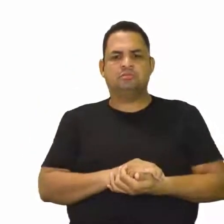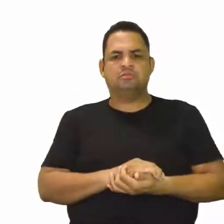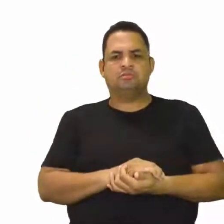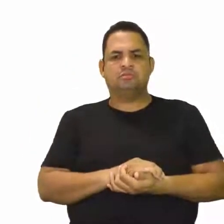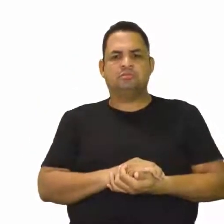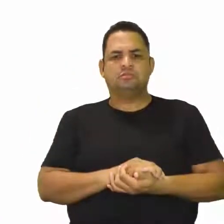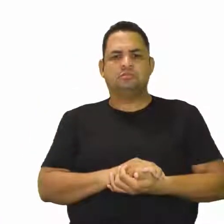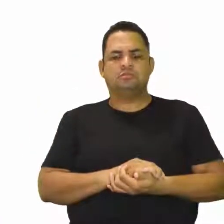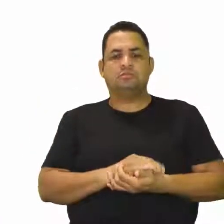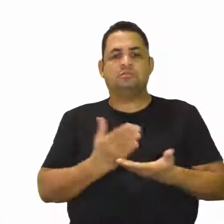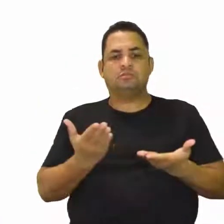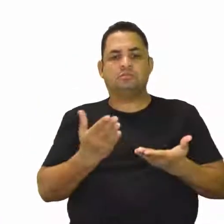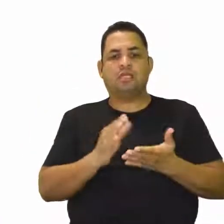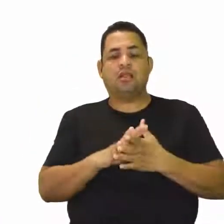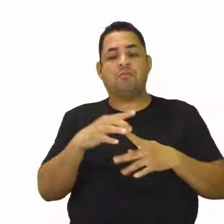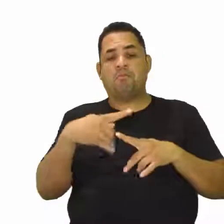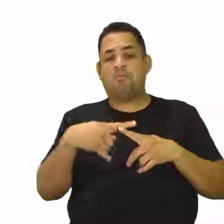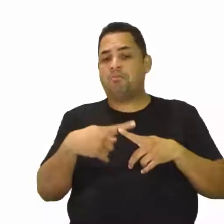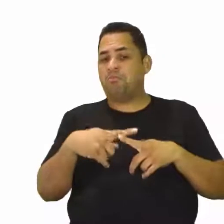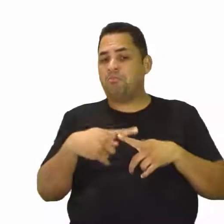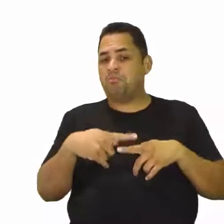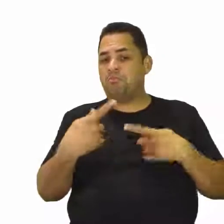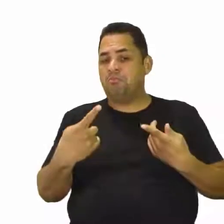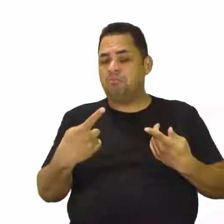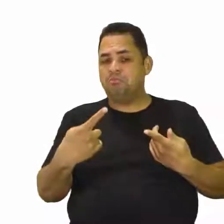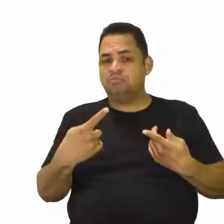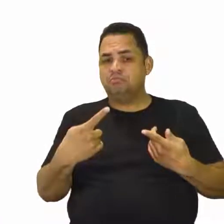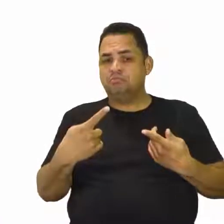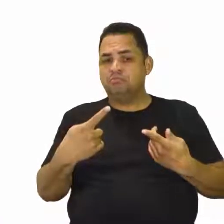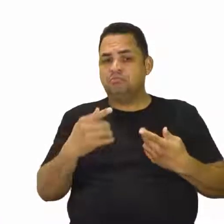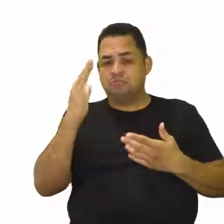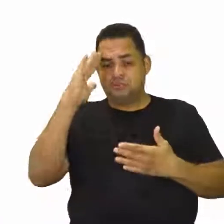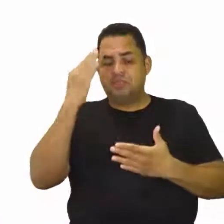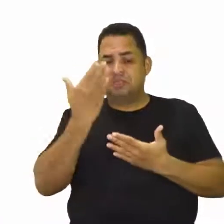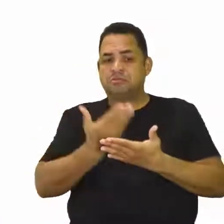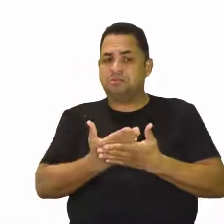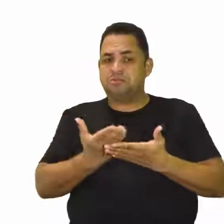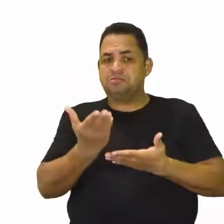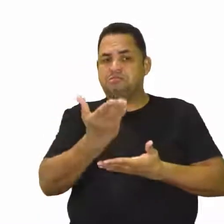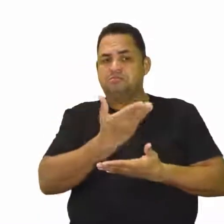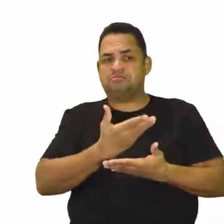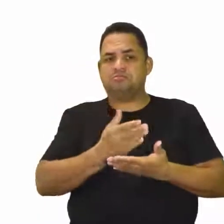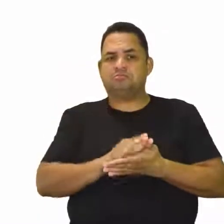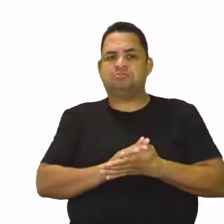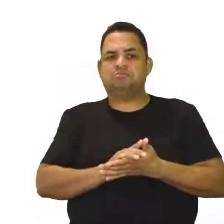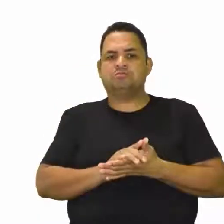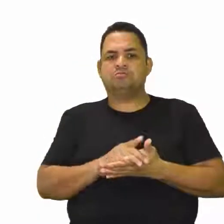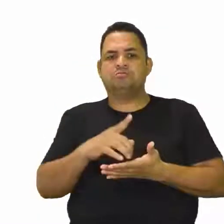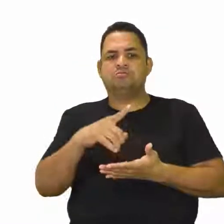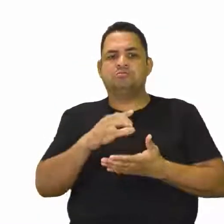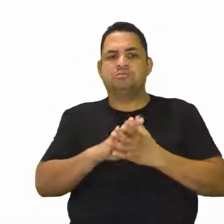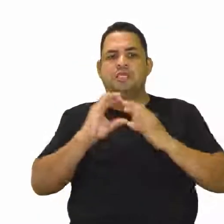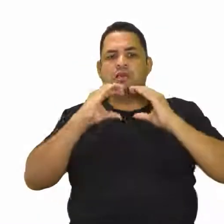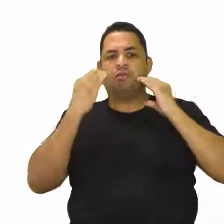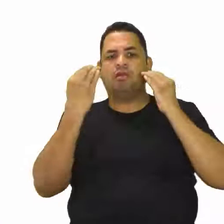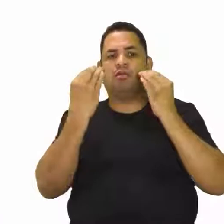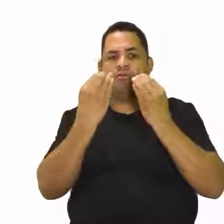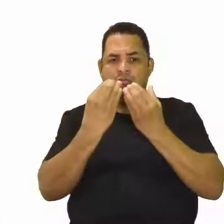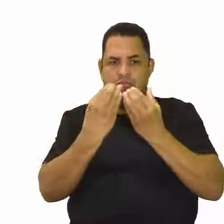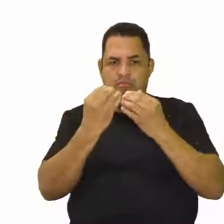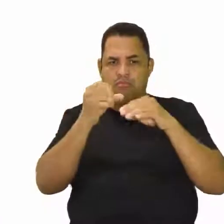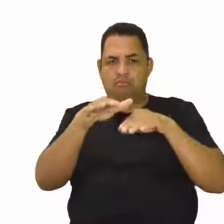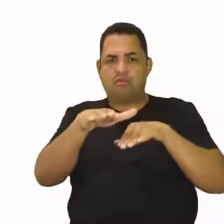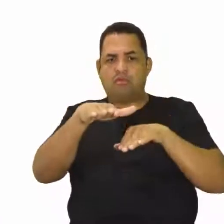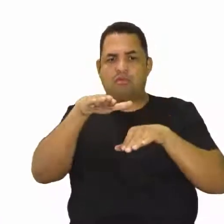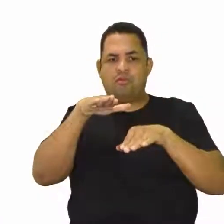Tá? Até porque o motivo foi convincente. Tá? Houve uma conferência em Munique,